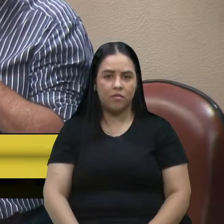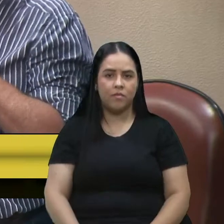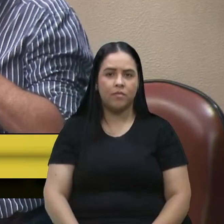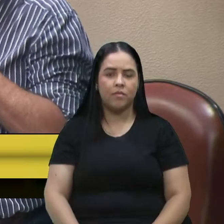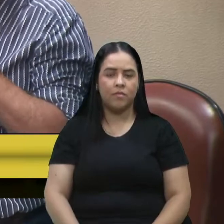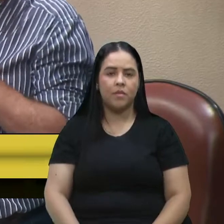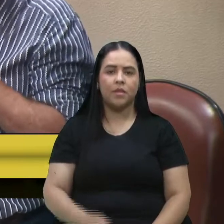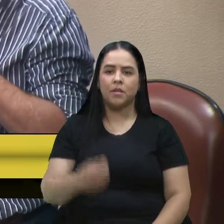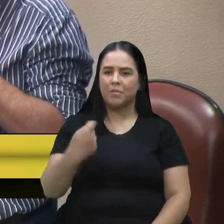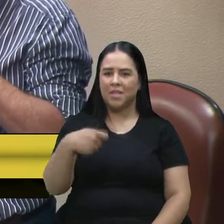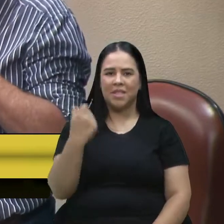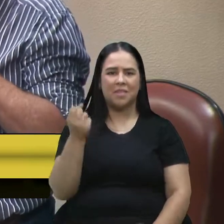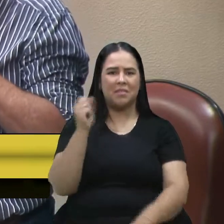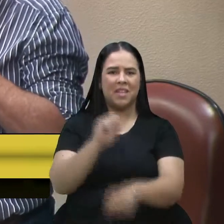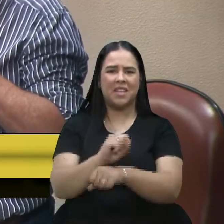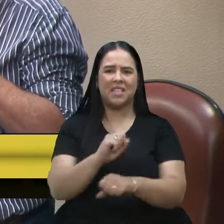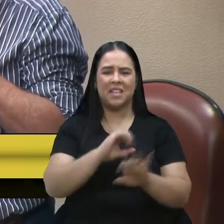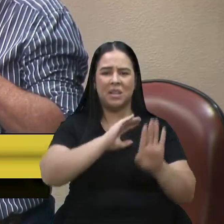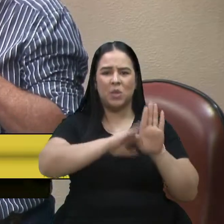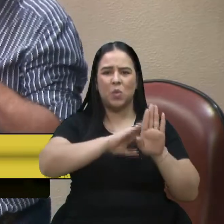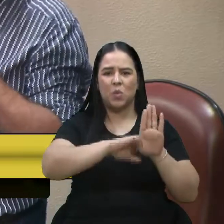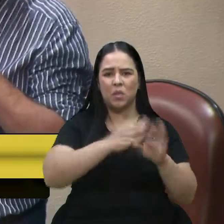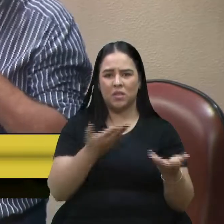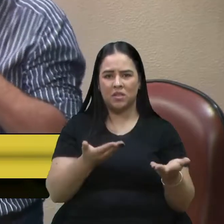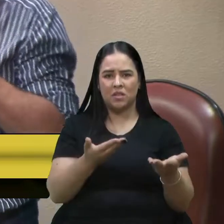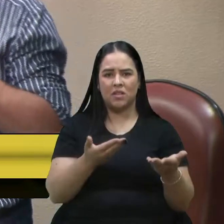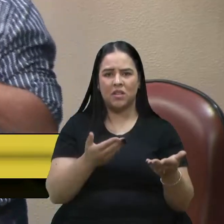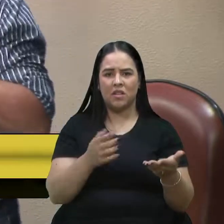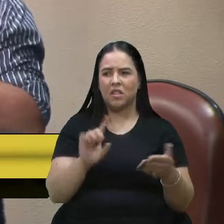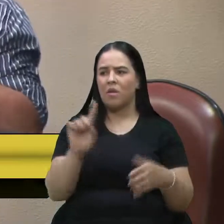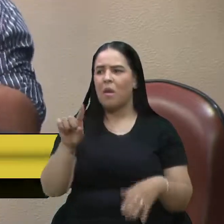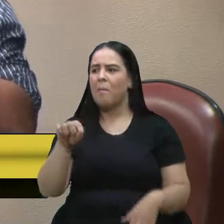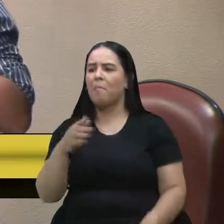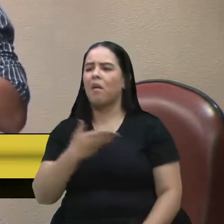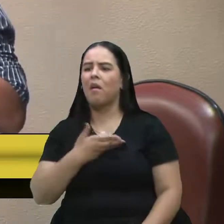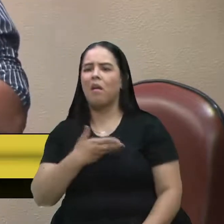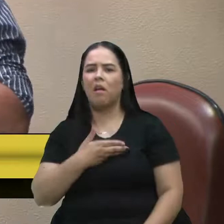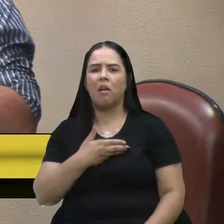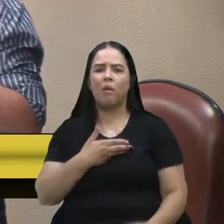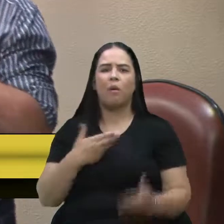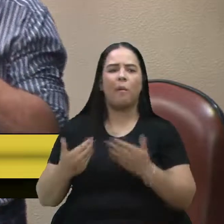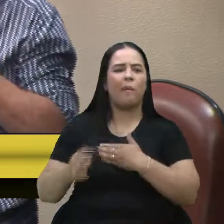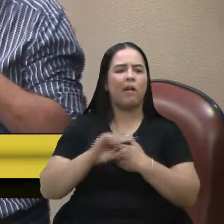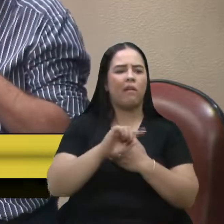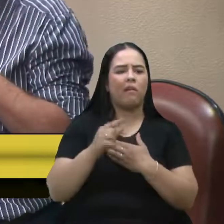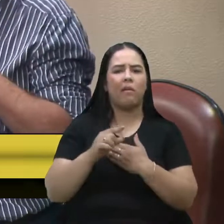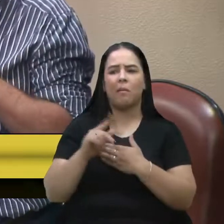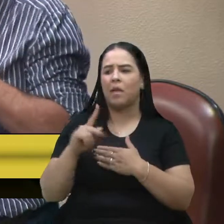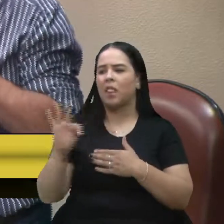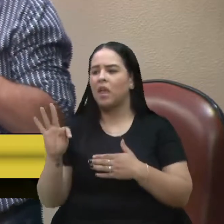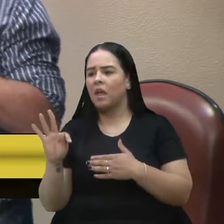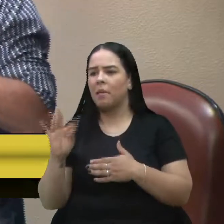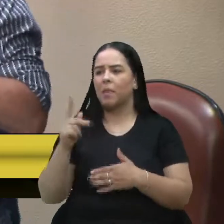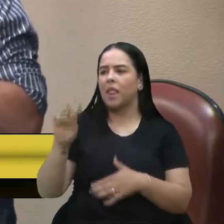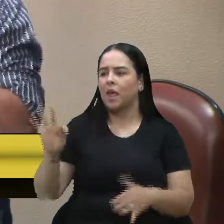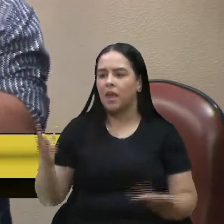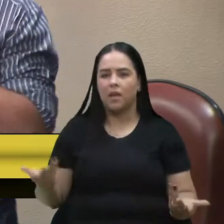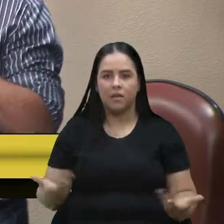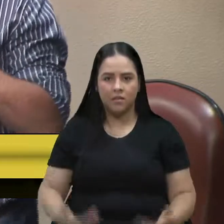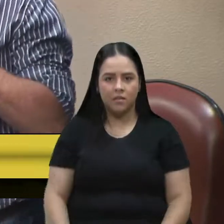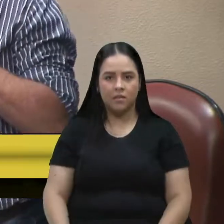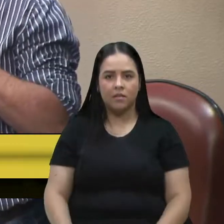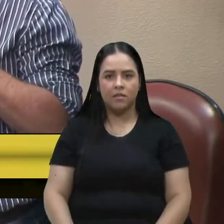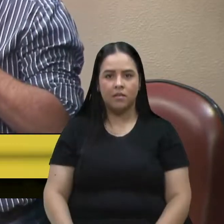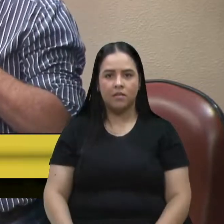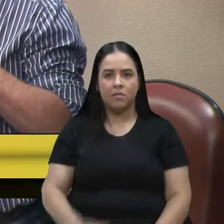Então tem que parar com essa questão de ideologia. Tu não é mais meu amigo, não sou mais teu amigo. PT isso, PT aquilo. Não. Vamos respeitar